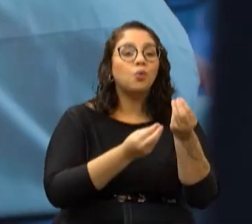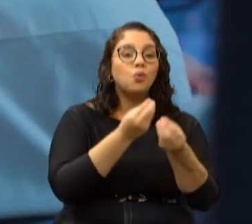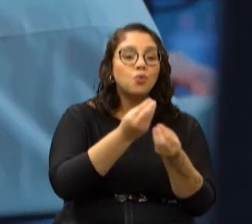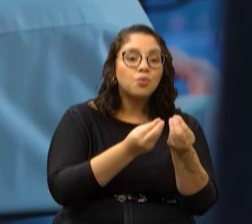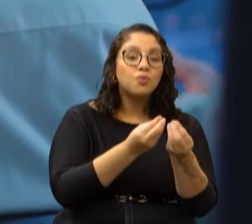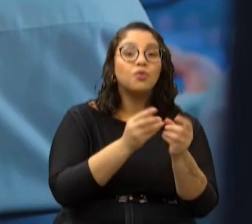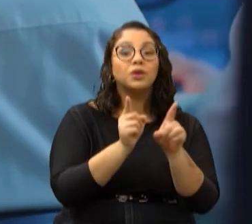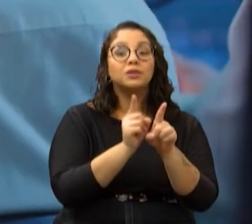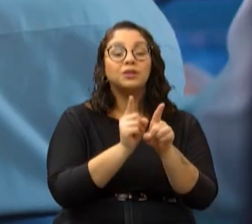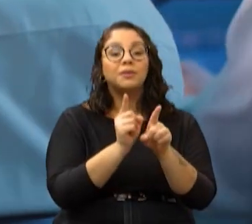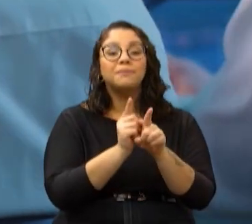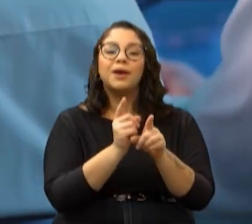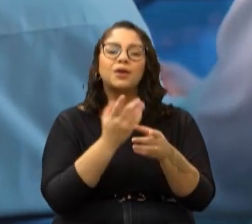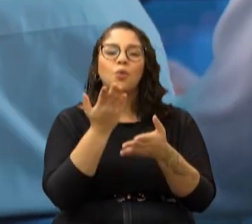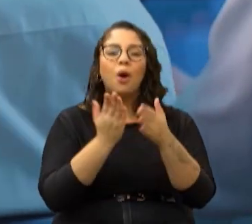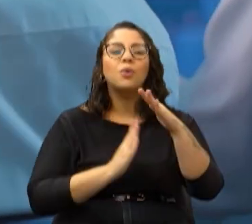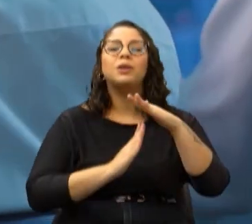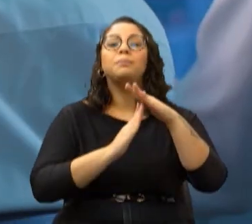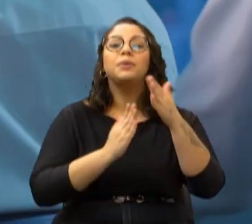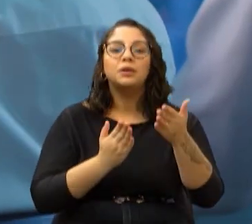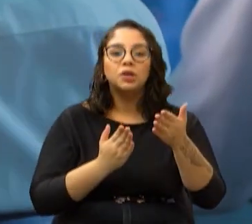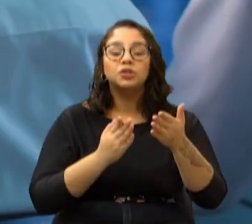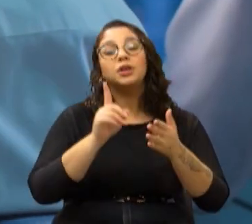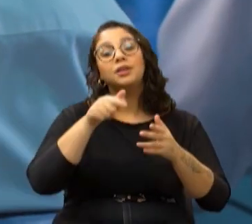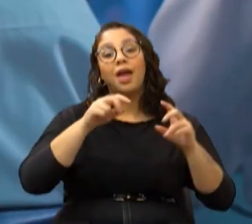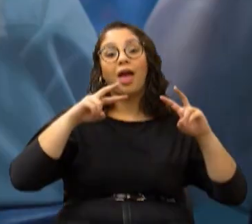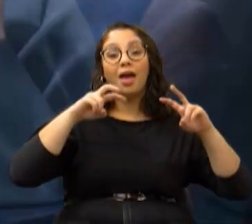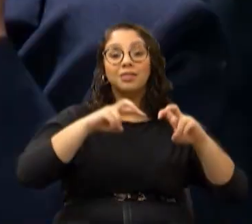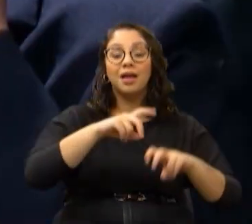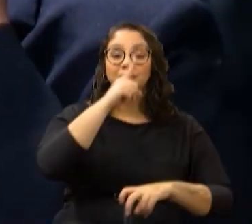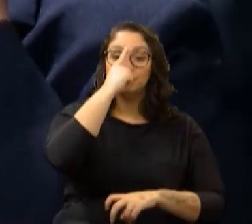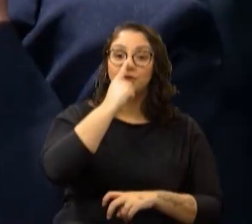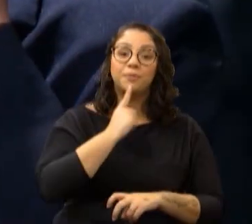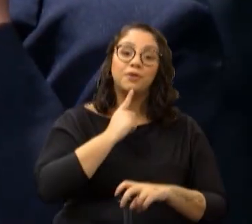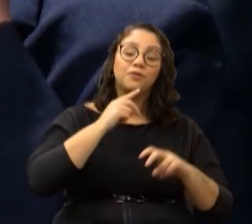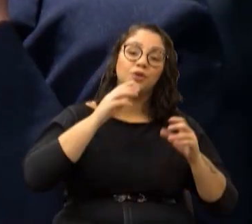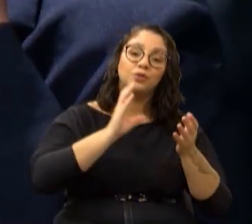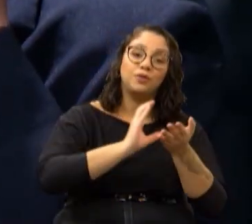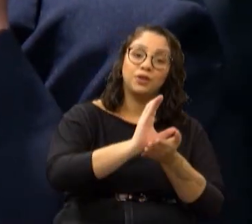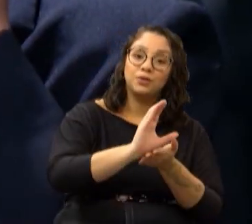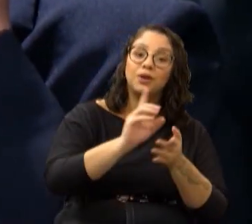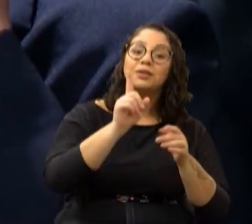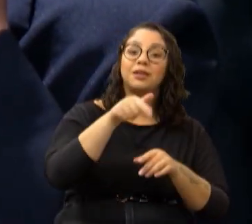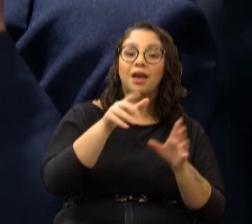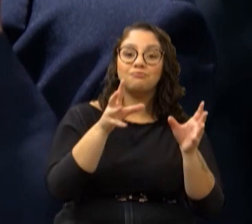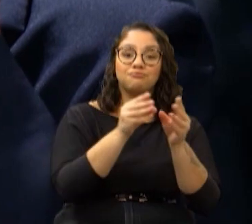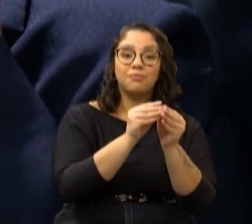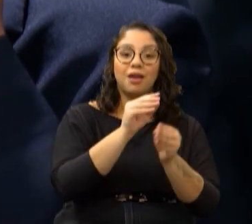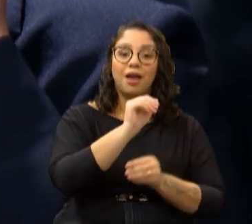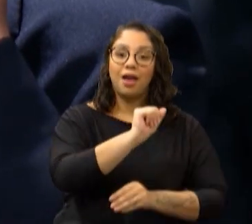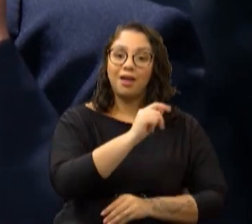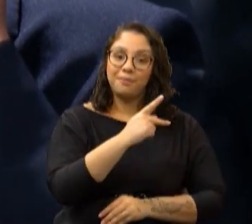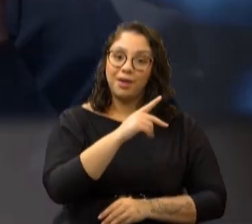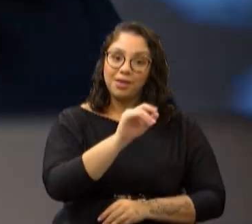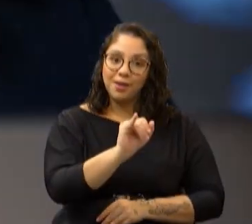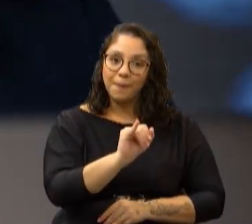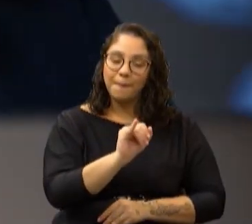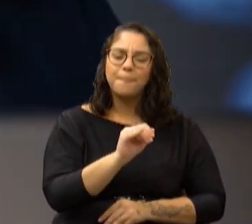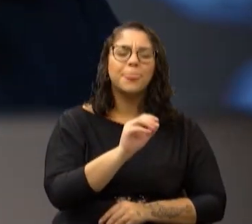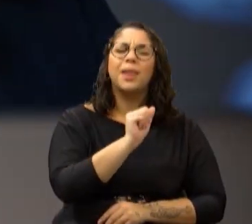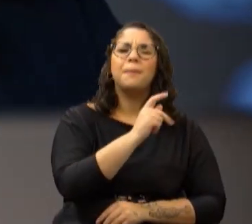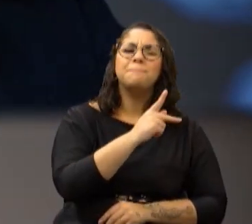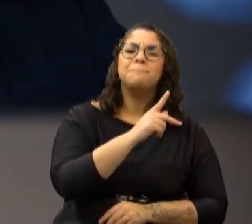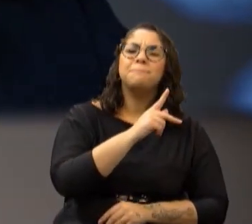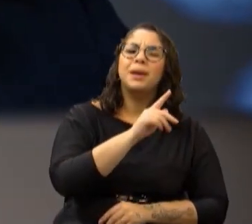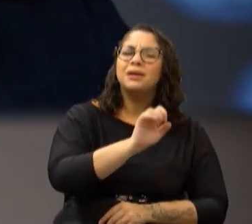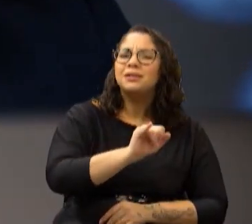ir e até onde você pode ir através da análise do perfil do investidor, chamado também de API. Essa API, ela